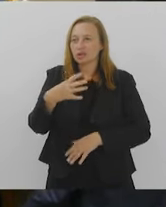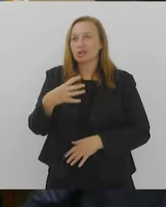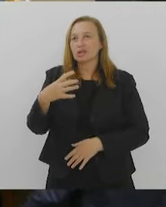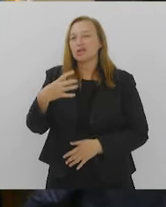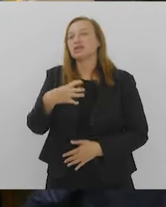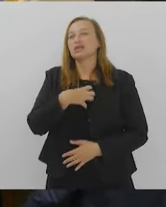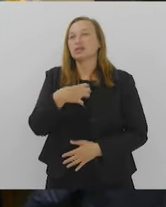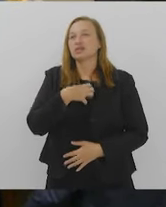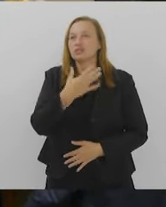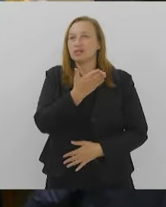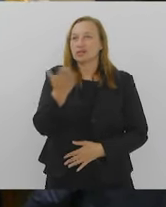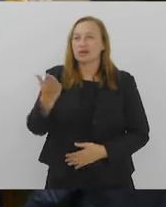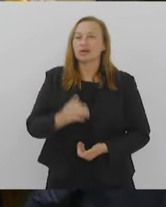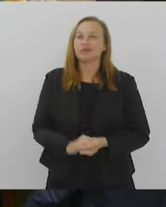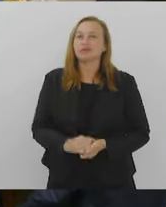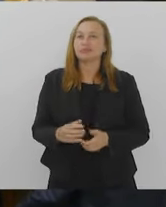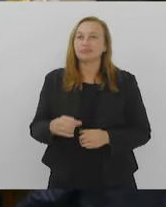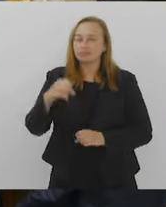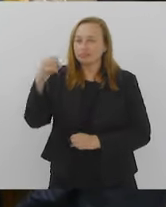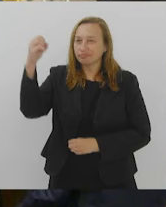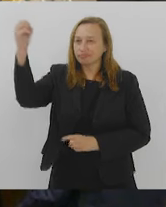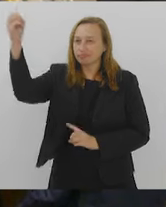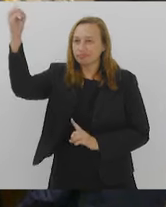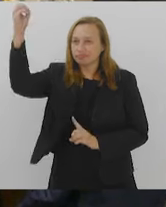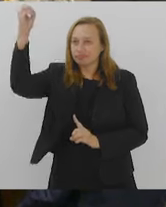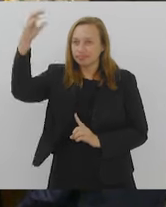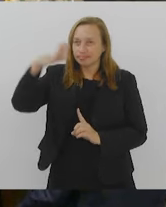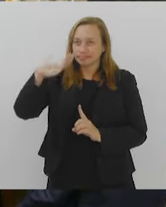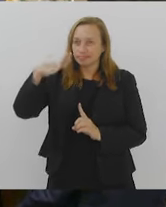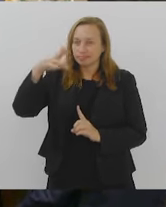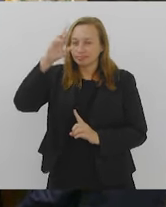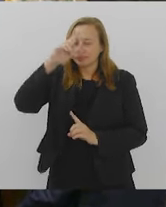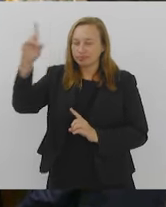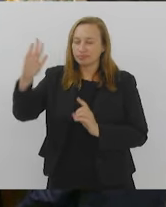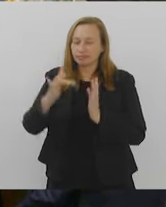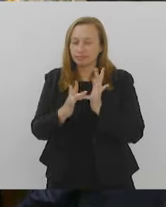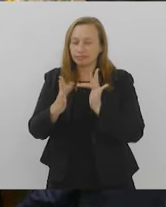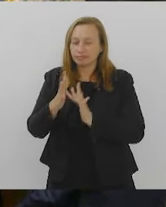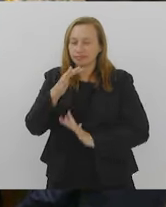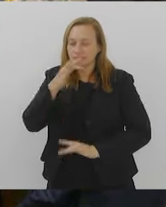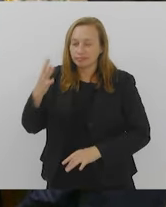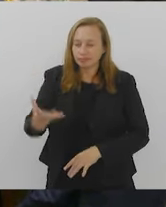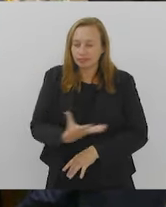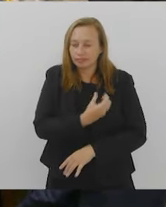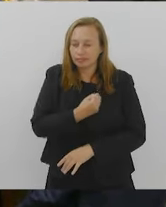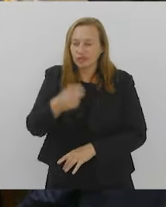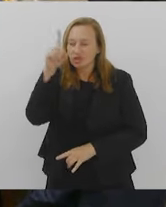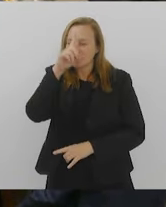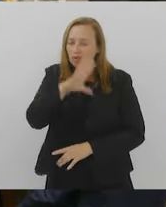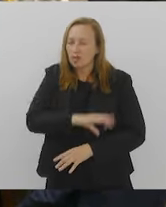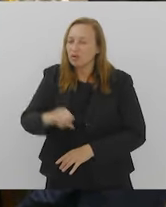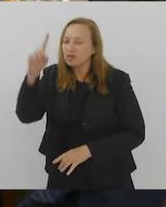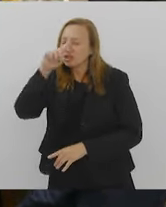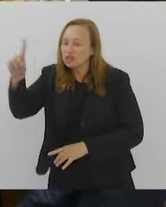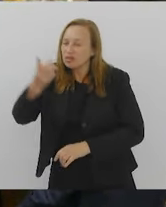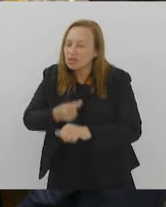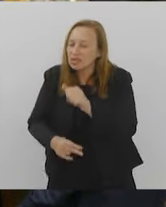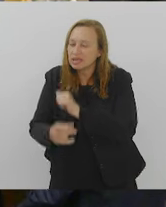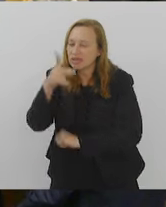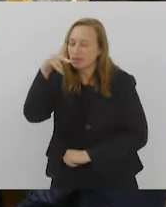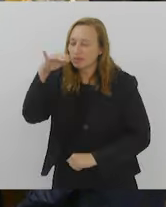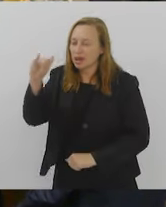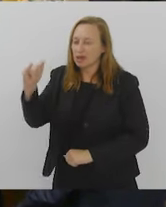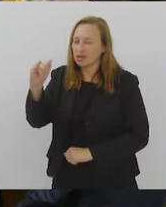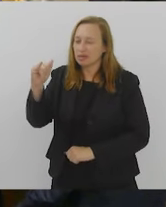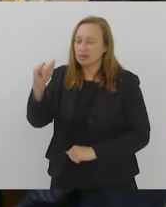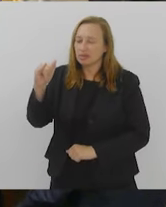Aleluia. A graça de nosso Senhor Jesus Cristo, o amor de Deus, nosso querido e eterno Pai,